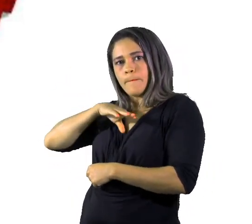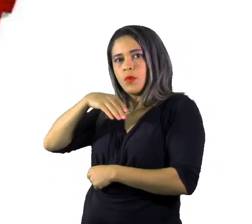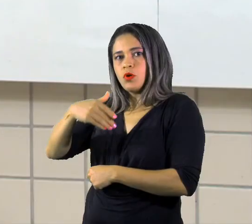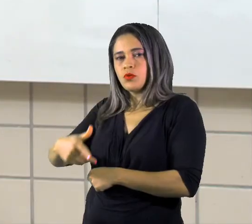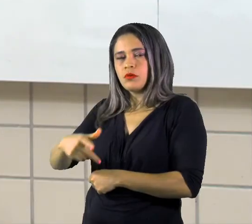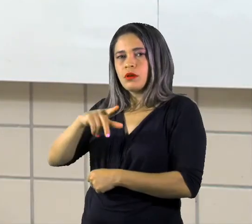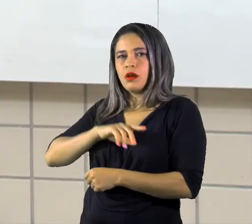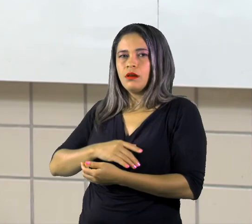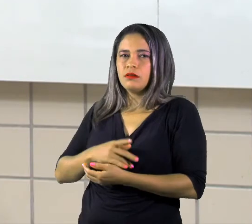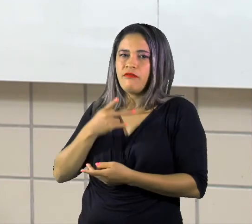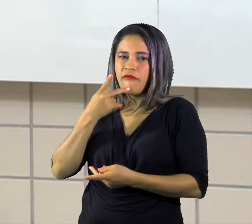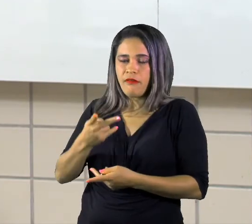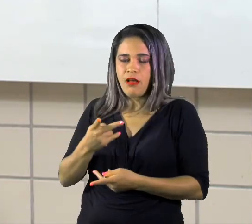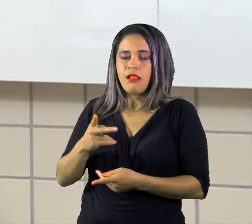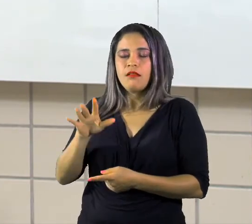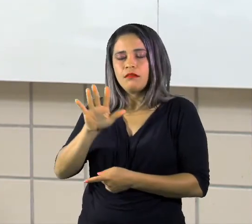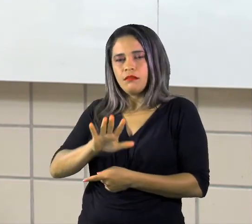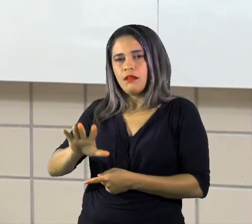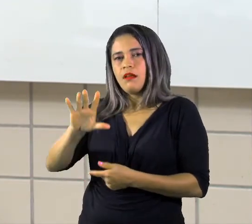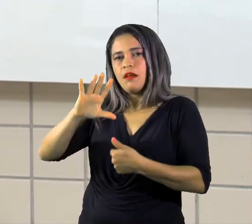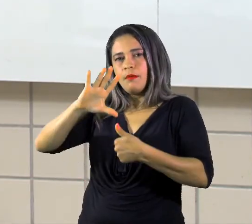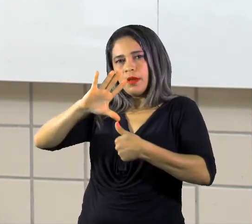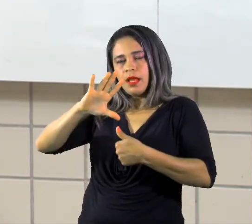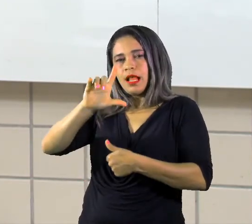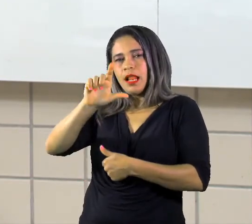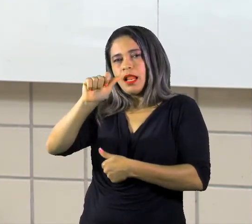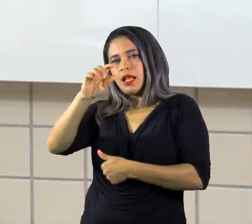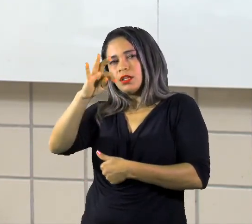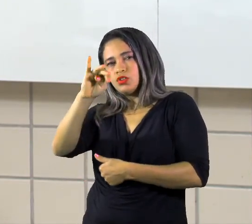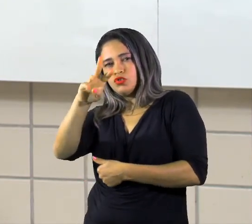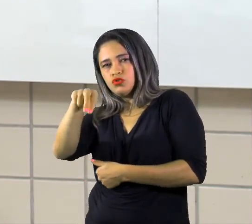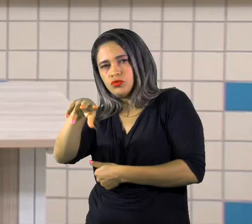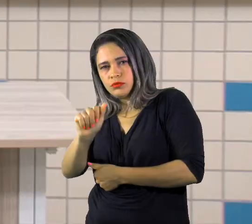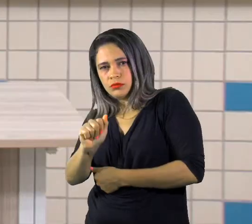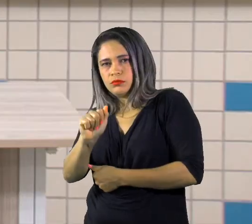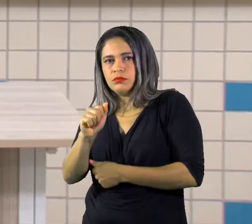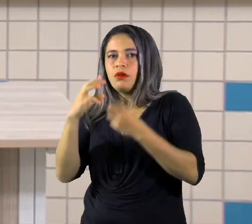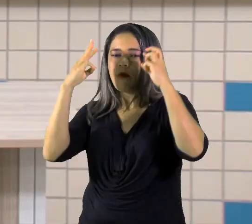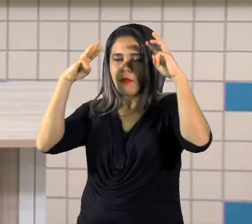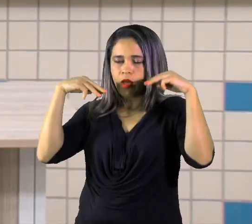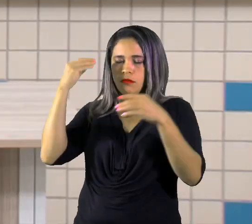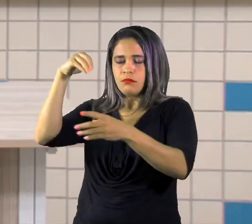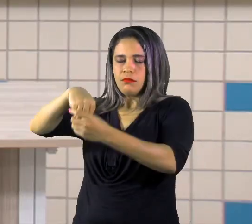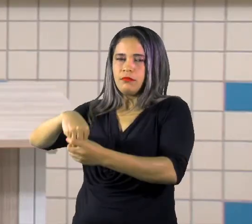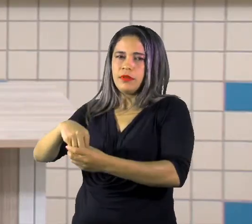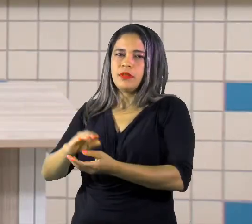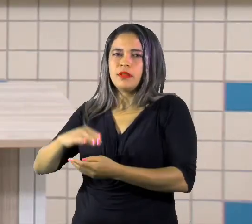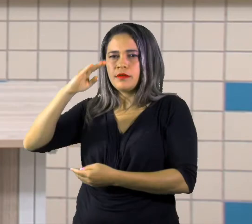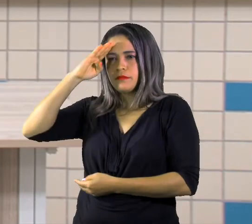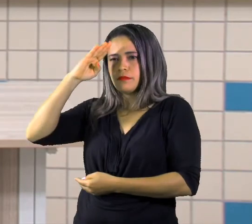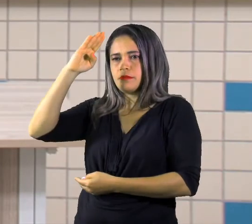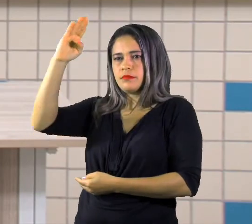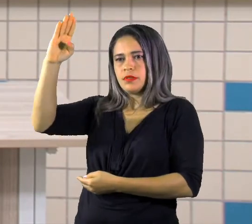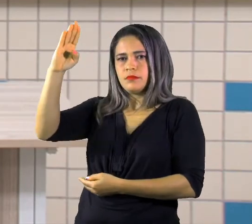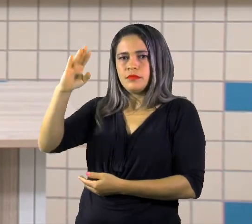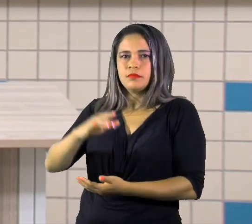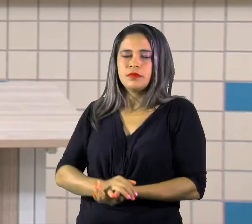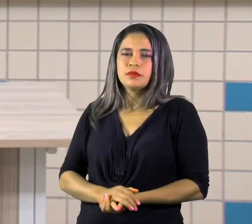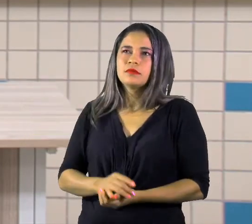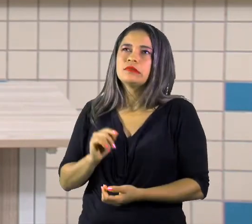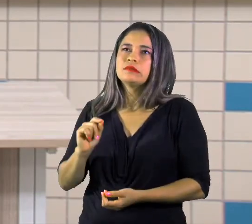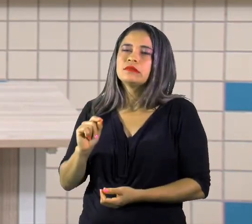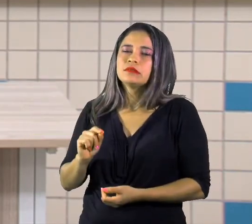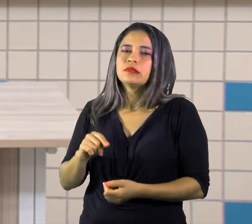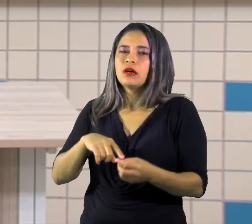eles são chamados América Latina. E o México faz parte da América Latina. Entre os principais países emergentes da América Latina,